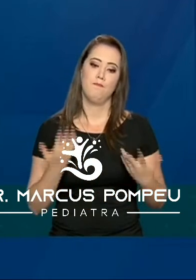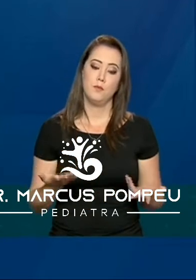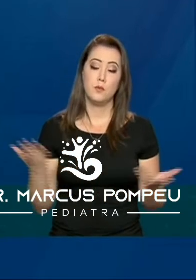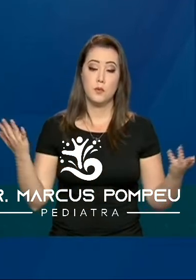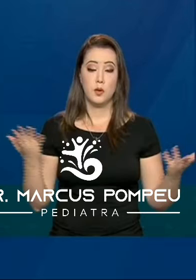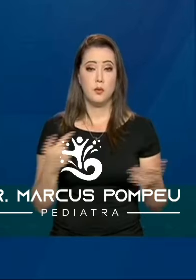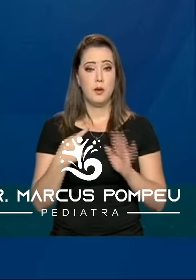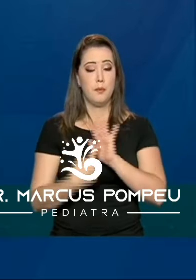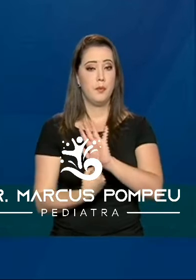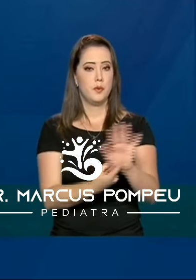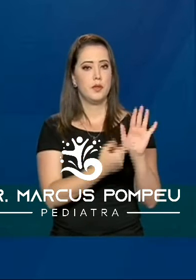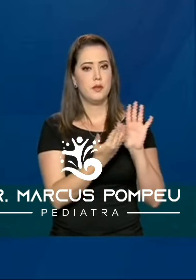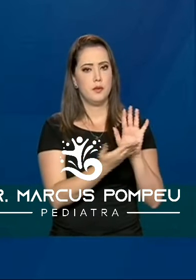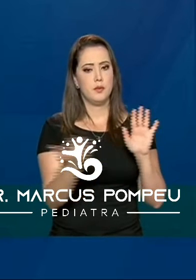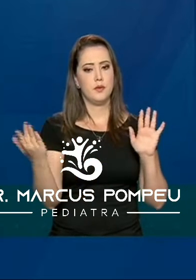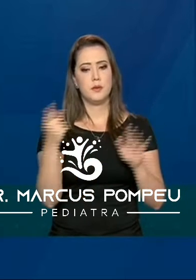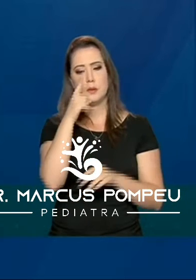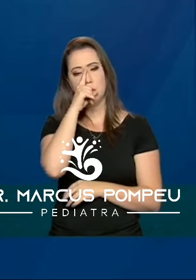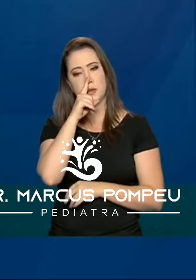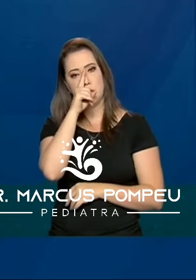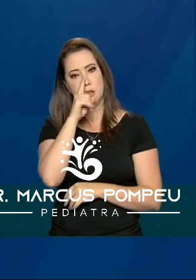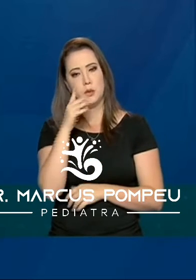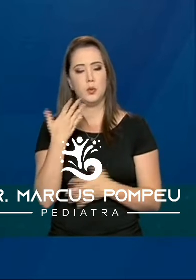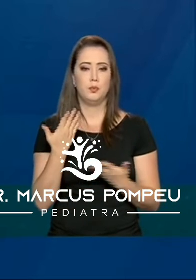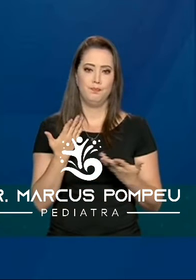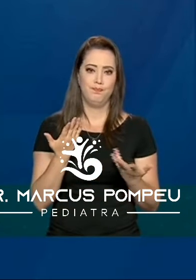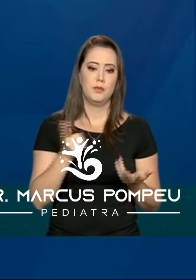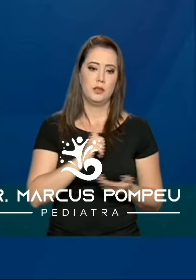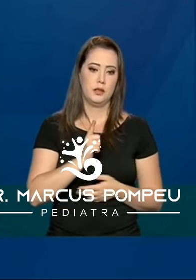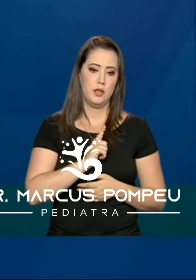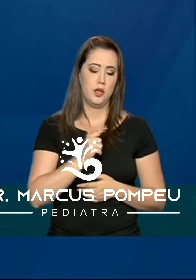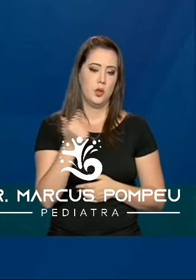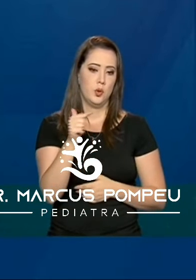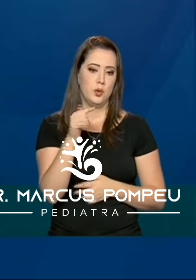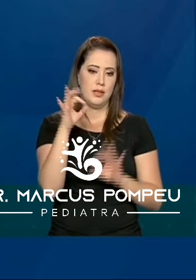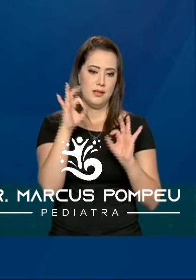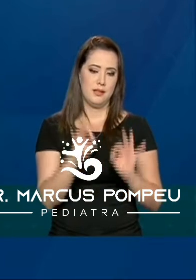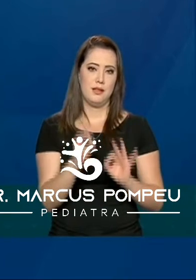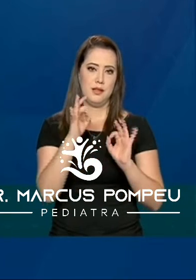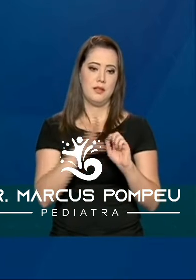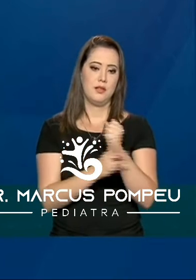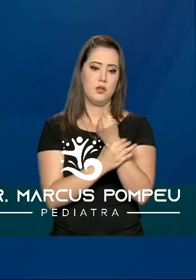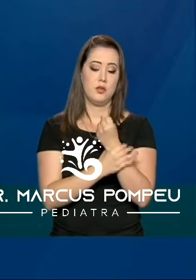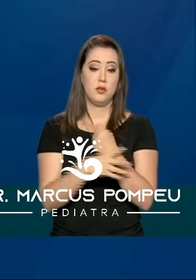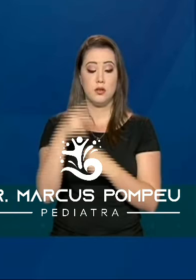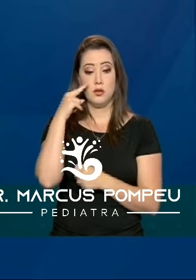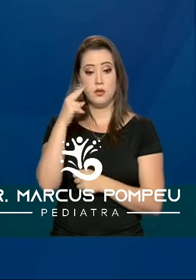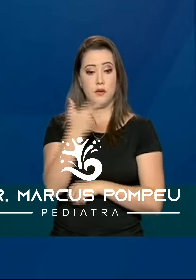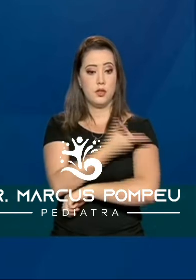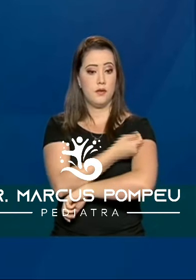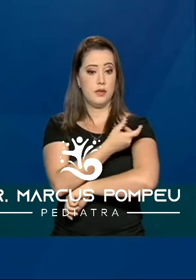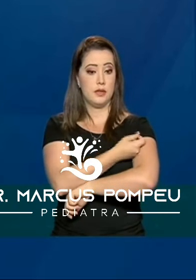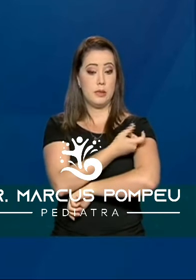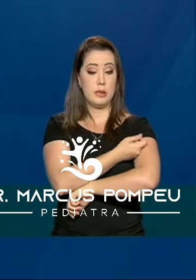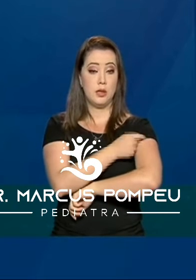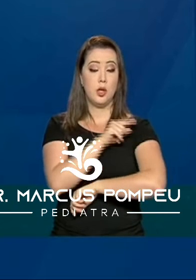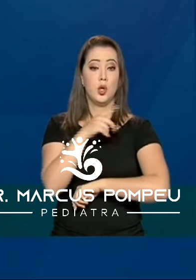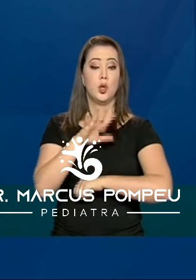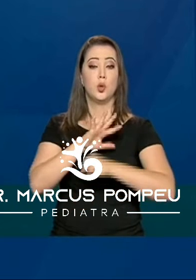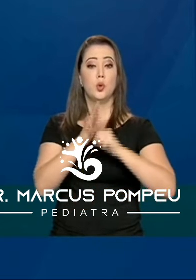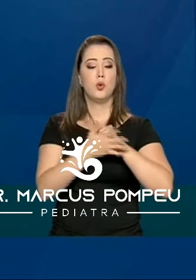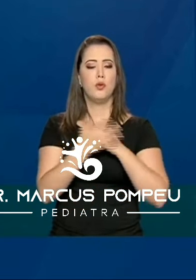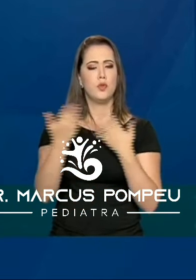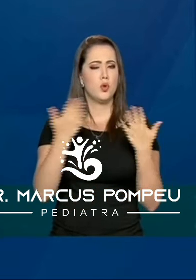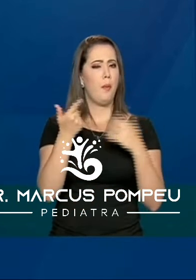que eu queria mostrar para vocês, exatamente, risco e benefício. Não há evidência de segurança. Olha a vacina da Covid, comparada com todas as outras